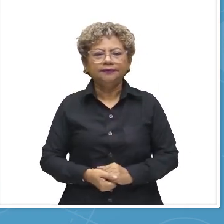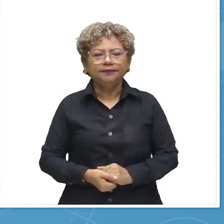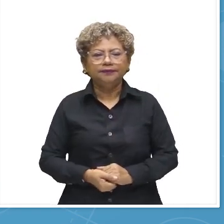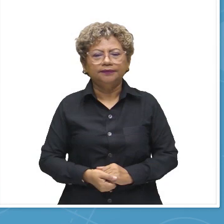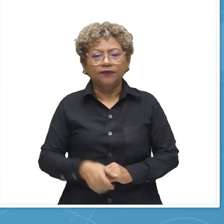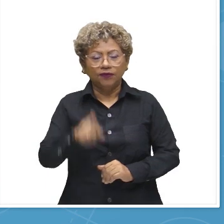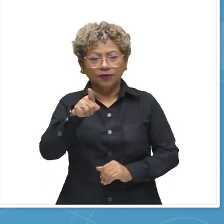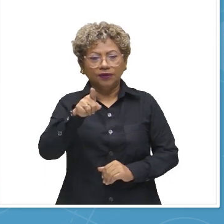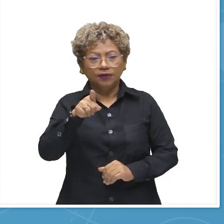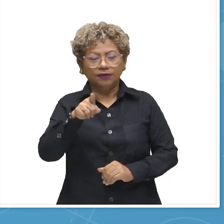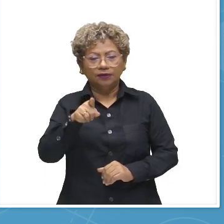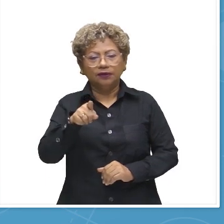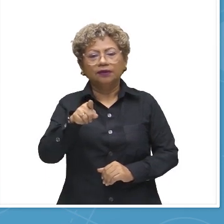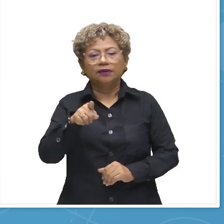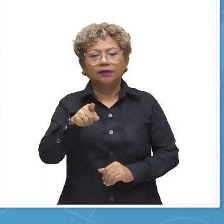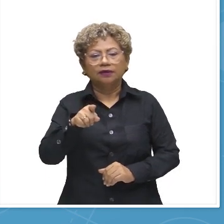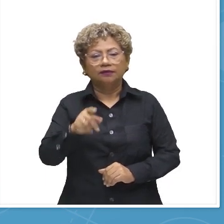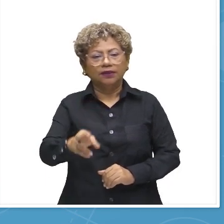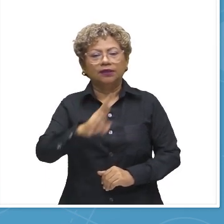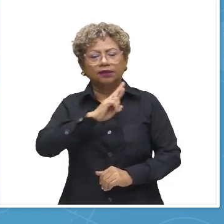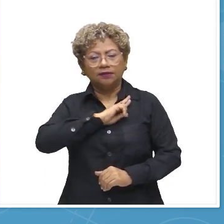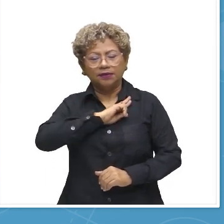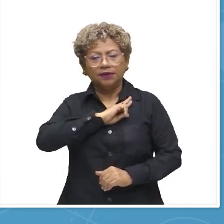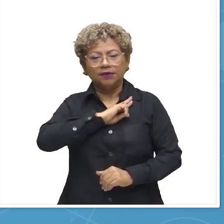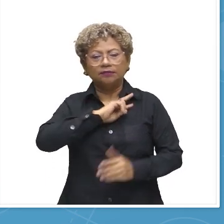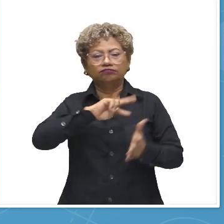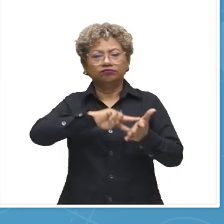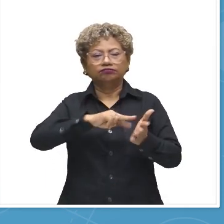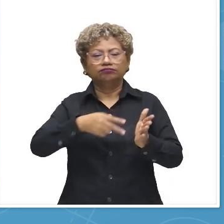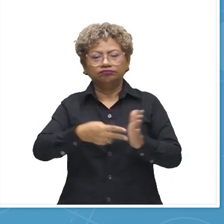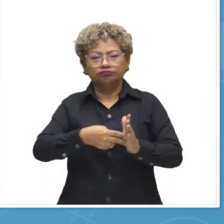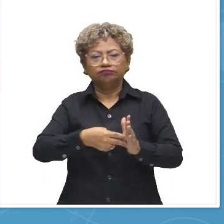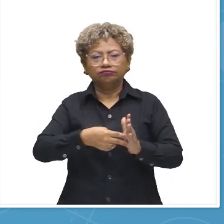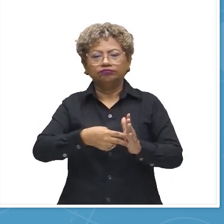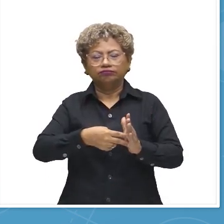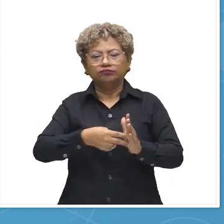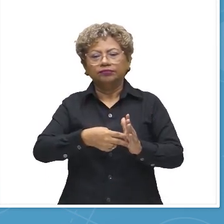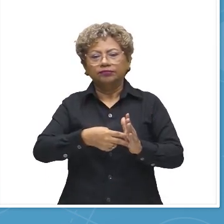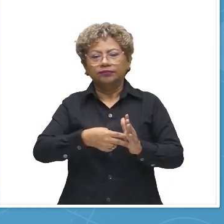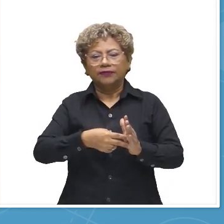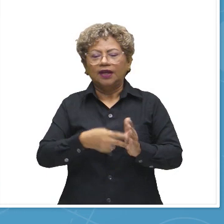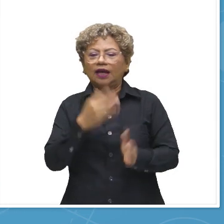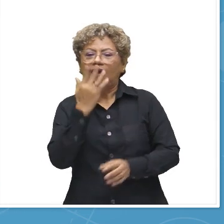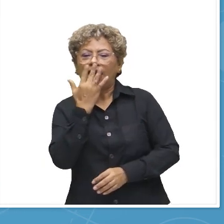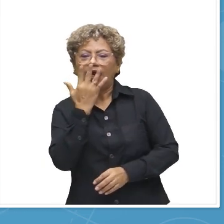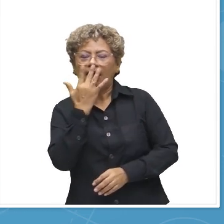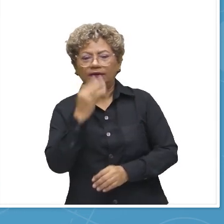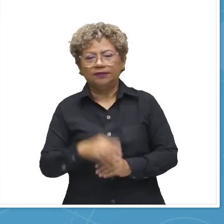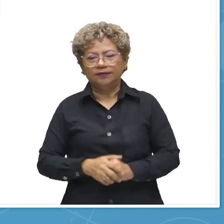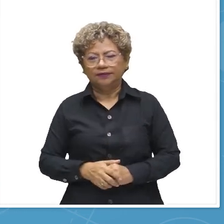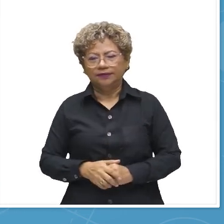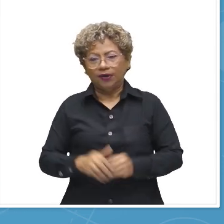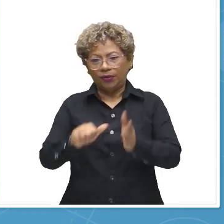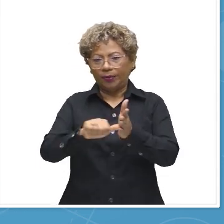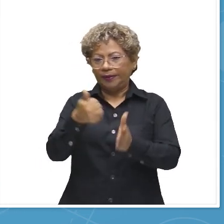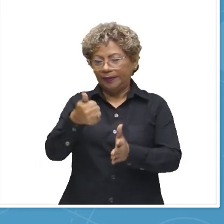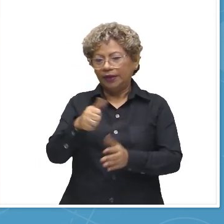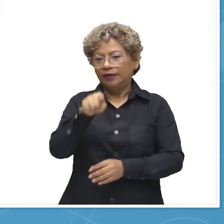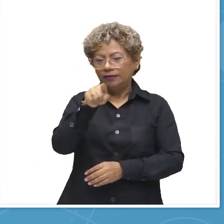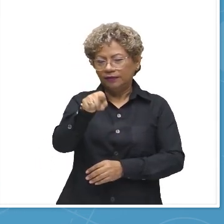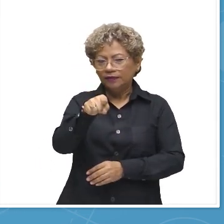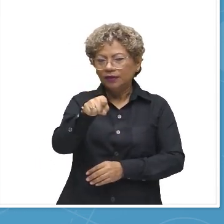escreva a fração que representa a parte pintada. Então, a gente vai fazer o contrário agora. Você vai olhar para